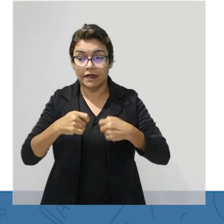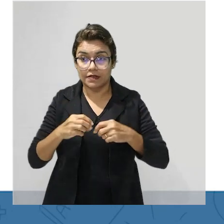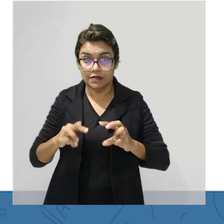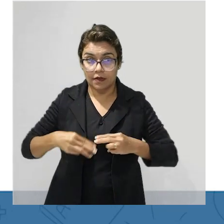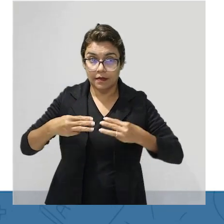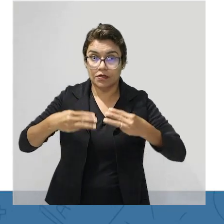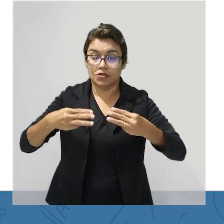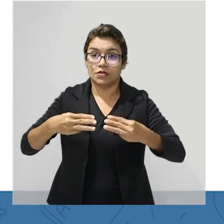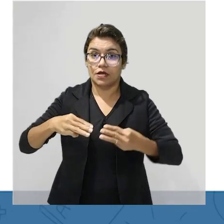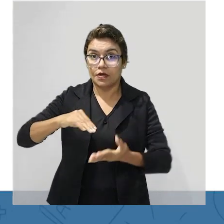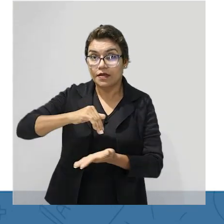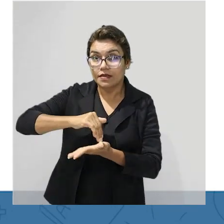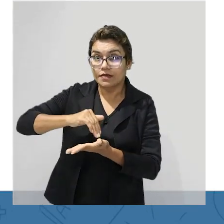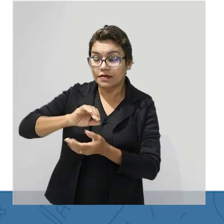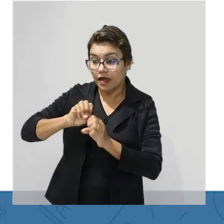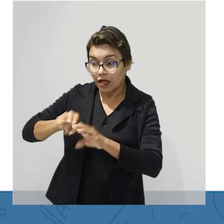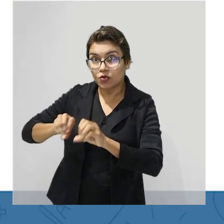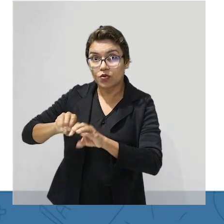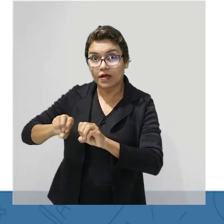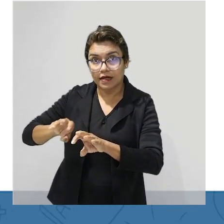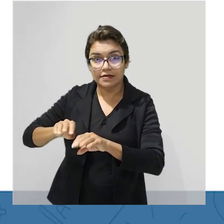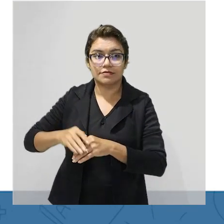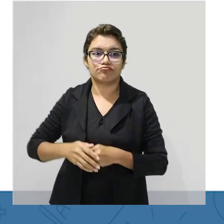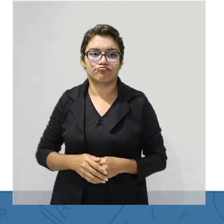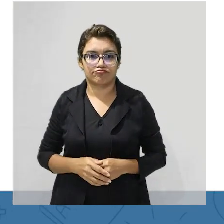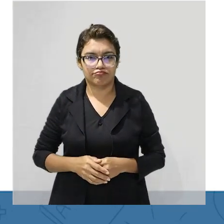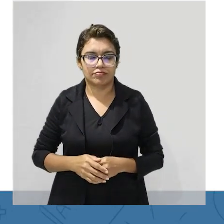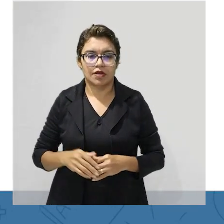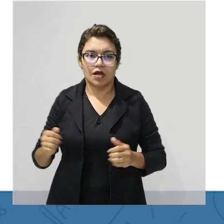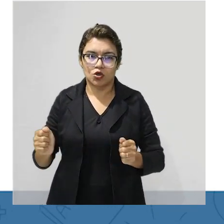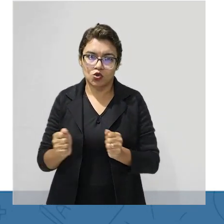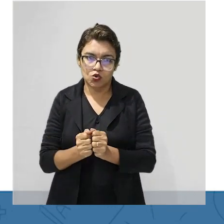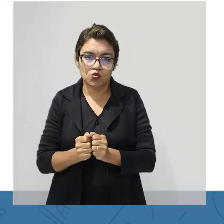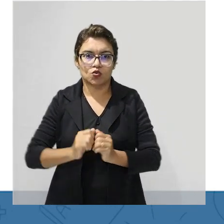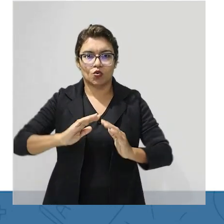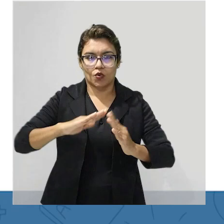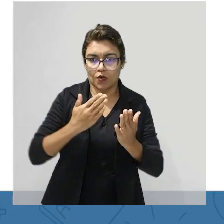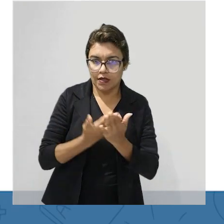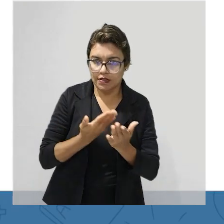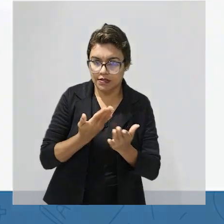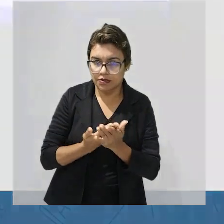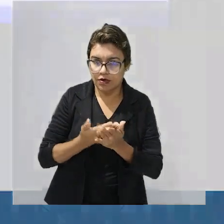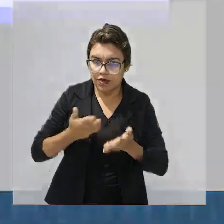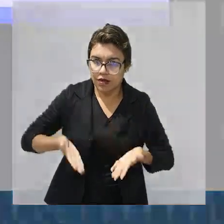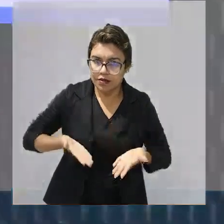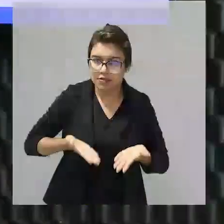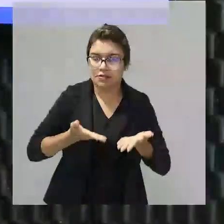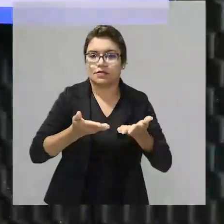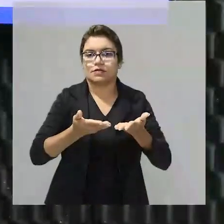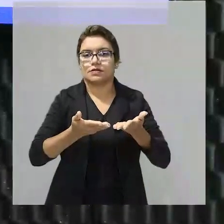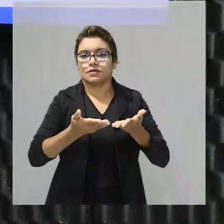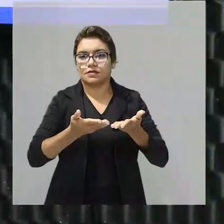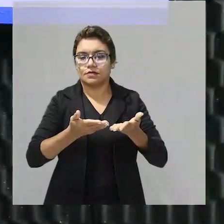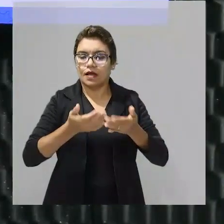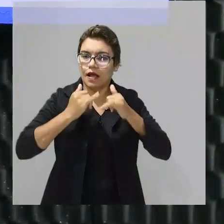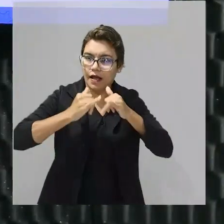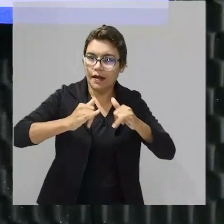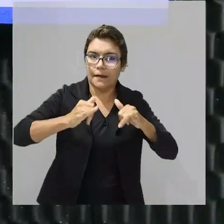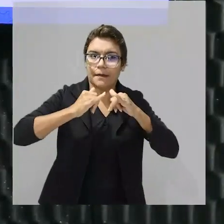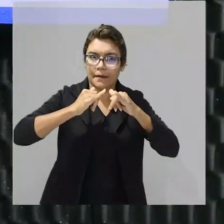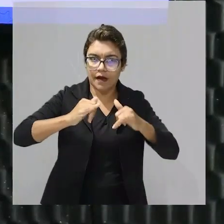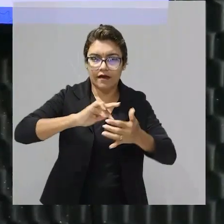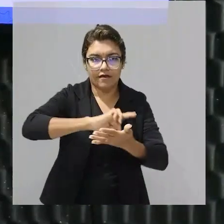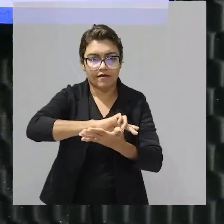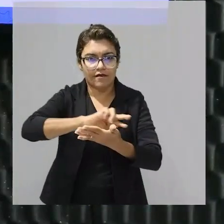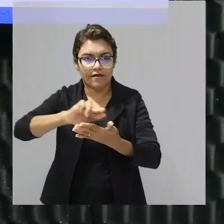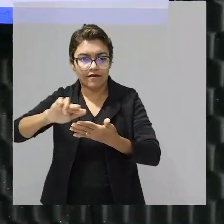não é a conclusão inteira, somente a proposta de intervenção. Então, turma, aqui é só a proposta de